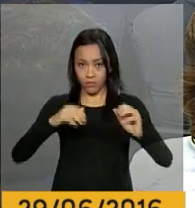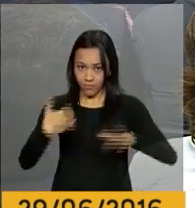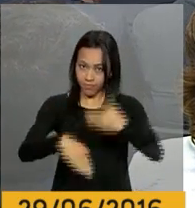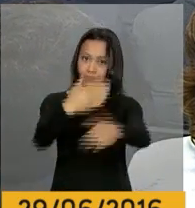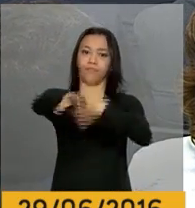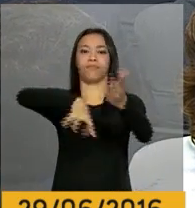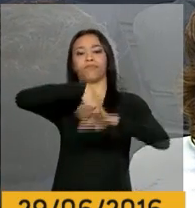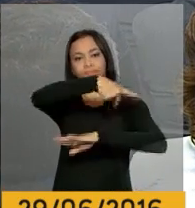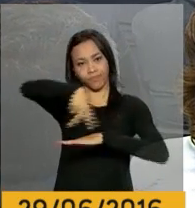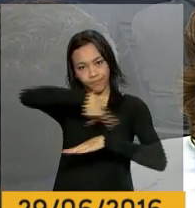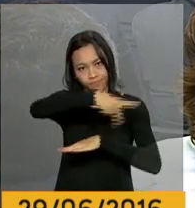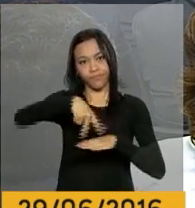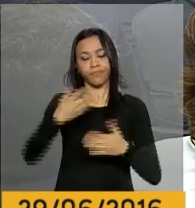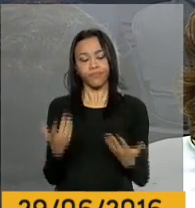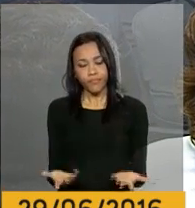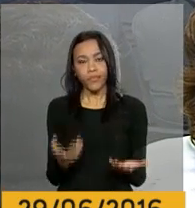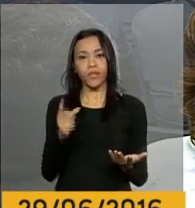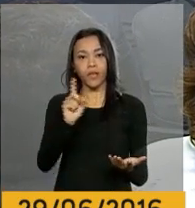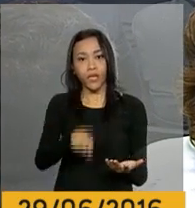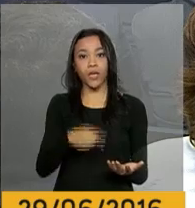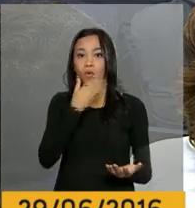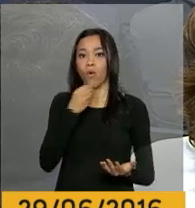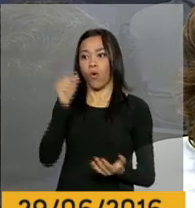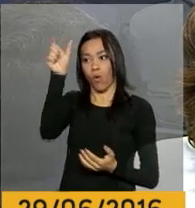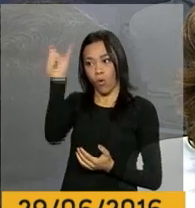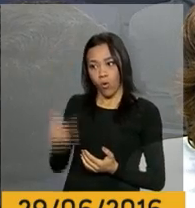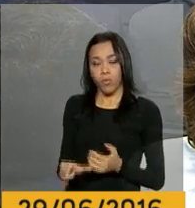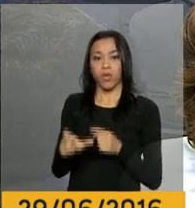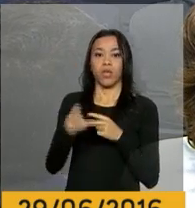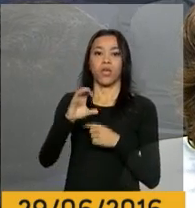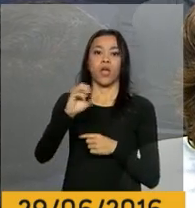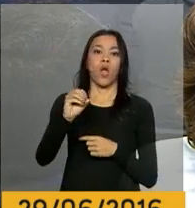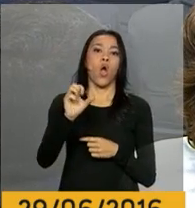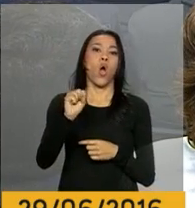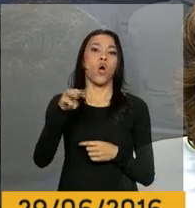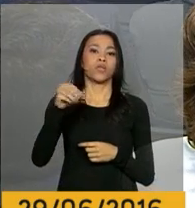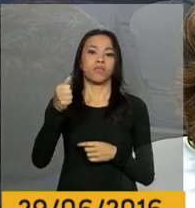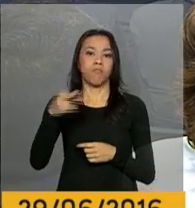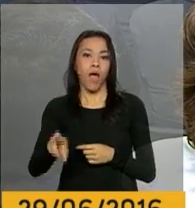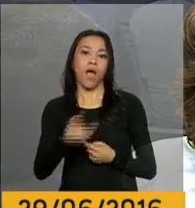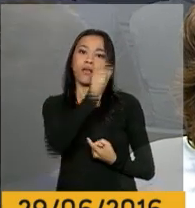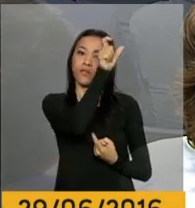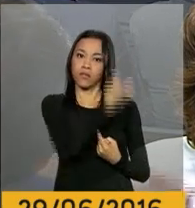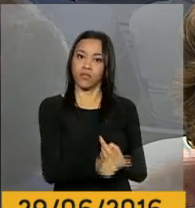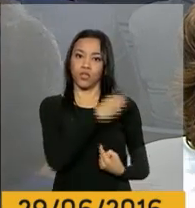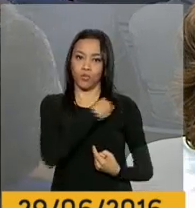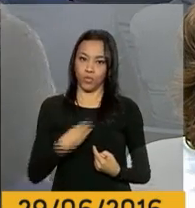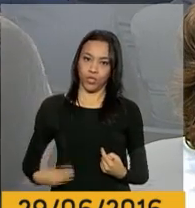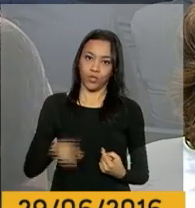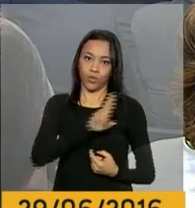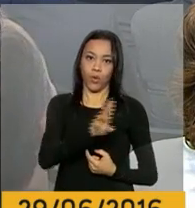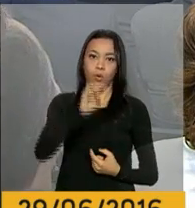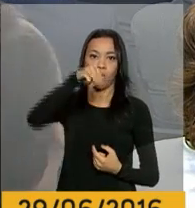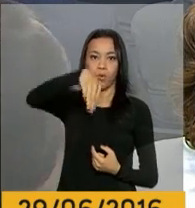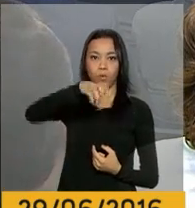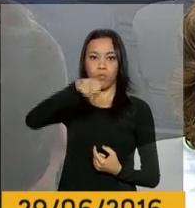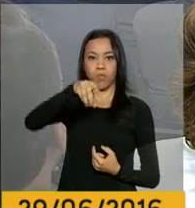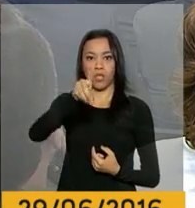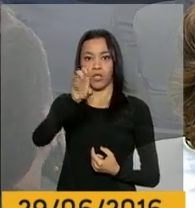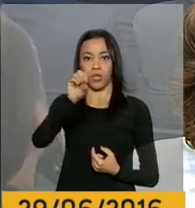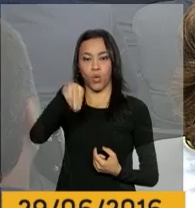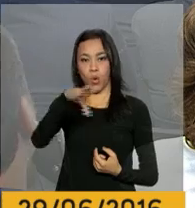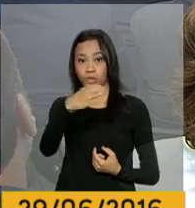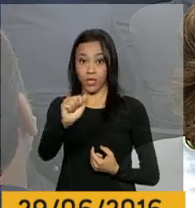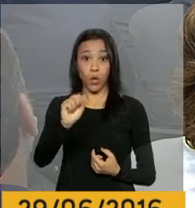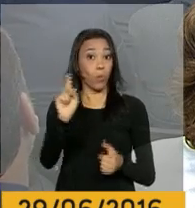país. E não foi sem razão que Osmar e o Mendonça disseram, olha aqui, o primeiro direito social